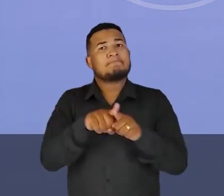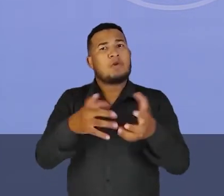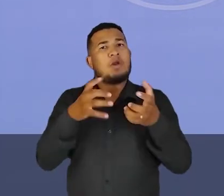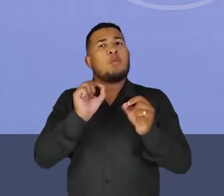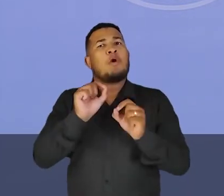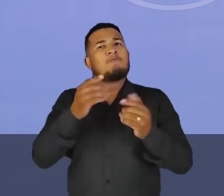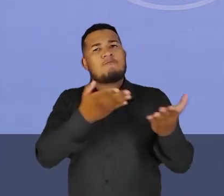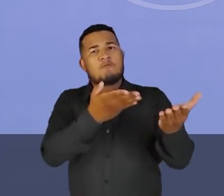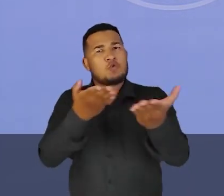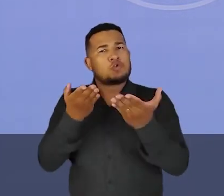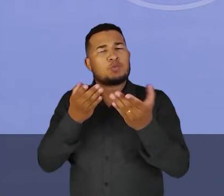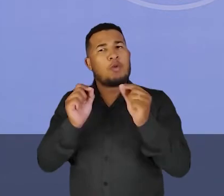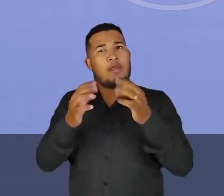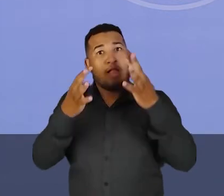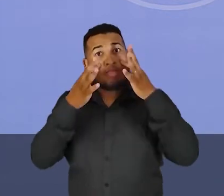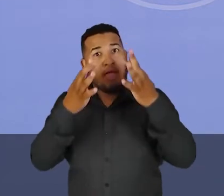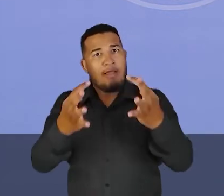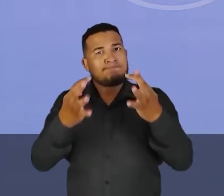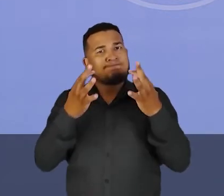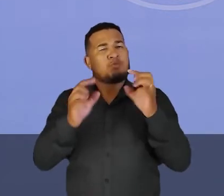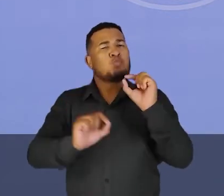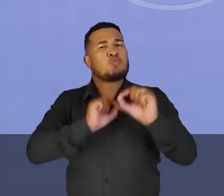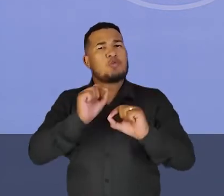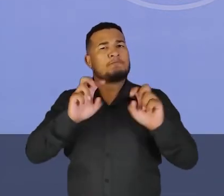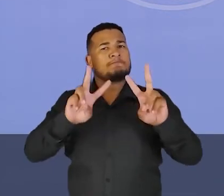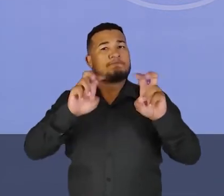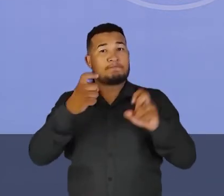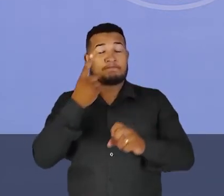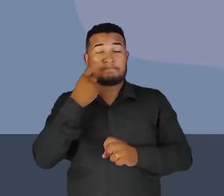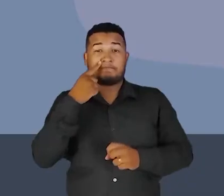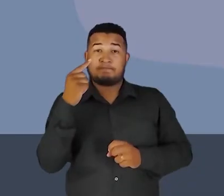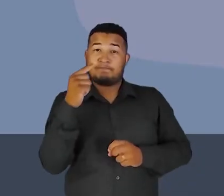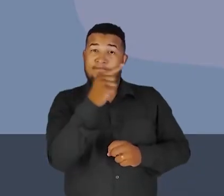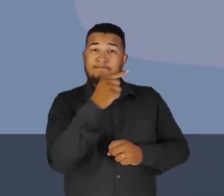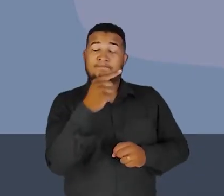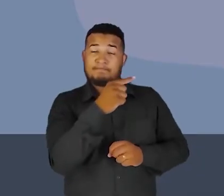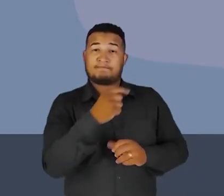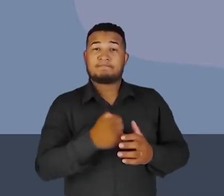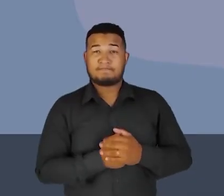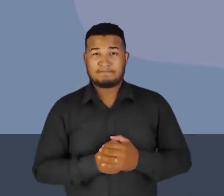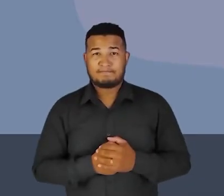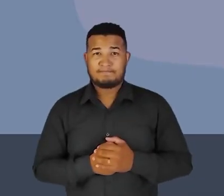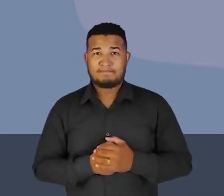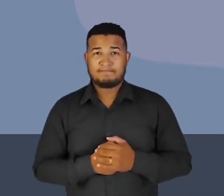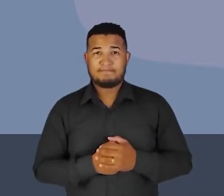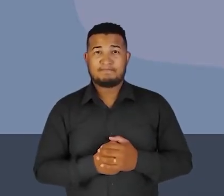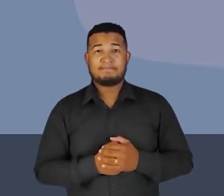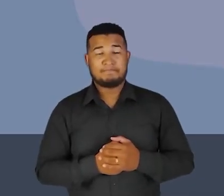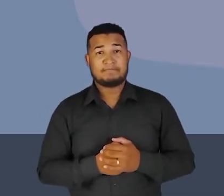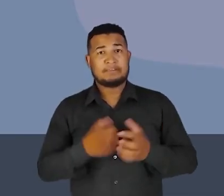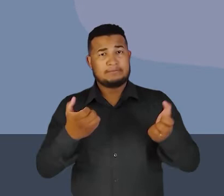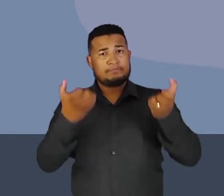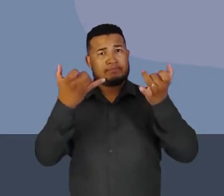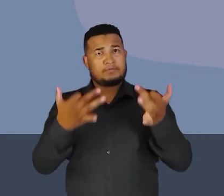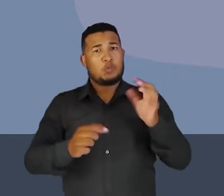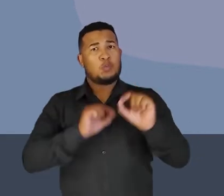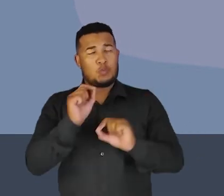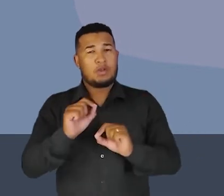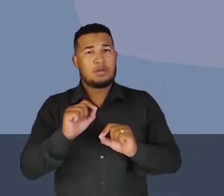de chamá-los a atenção para o próximo slide aí, e que fala o